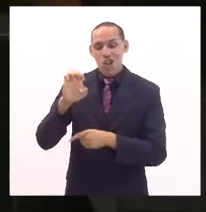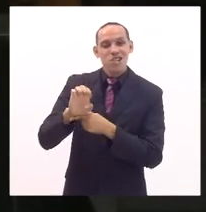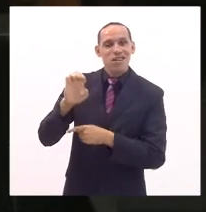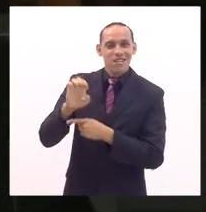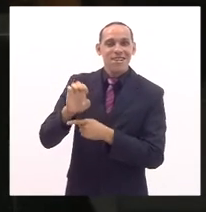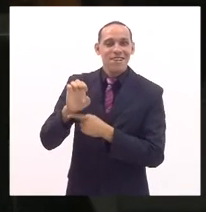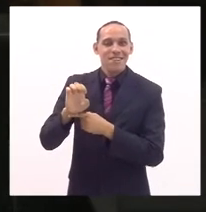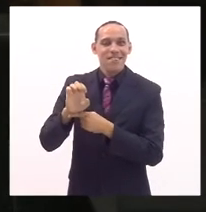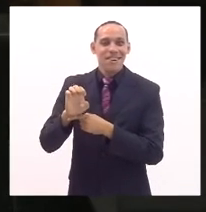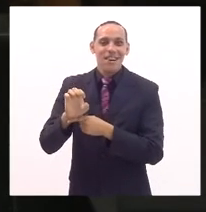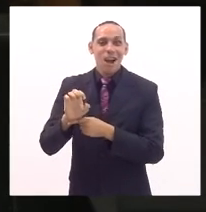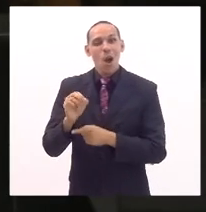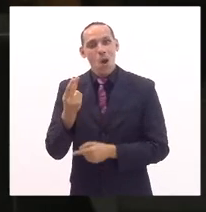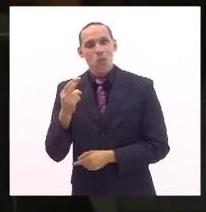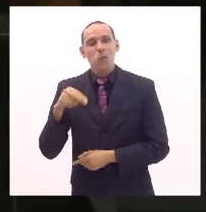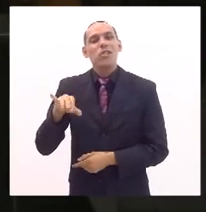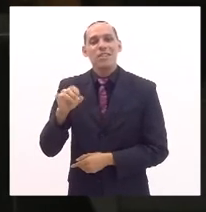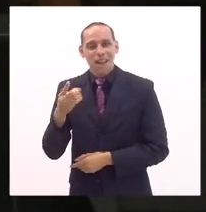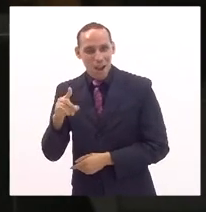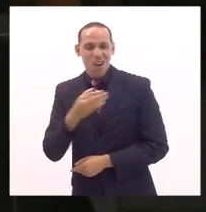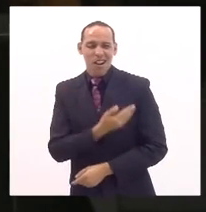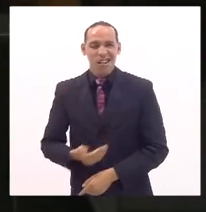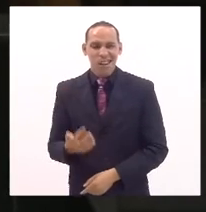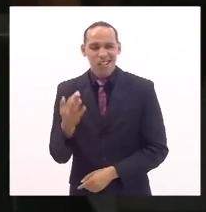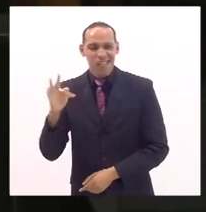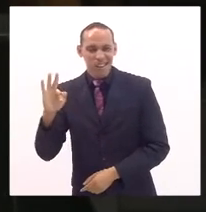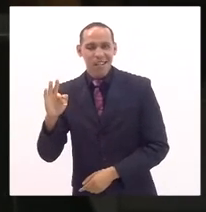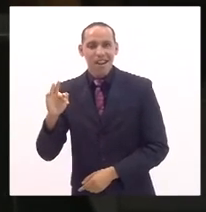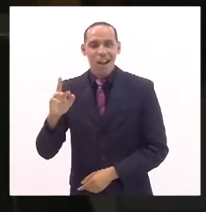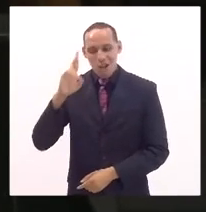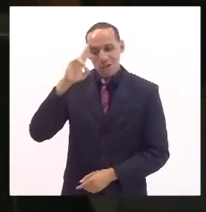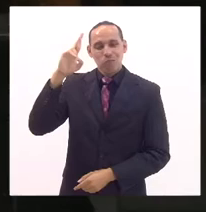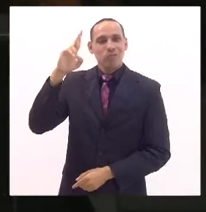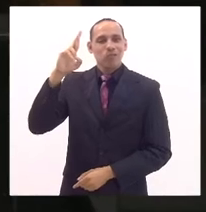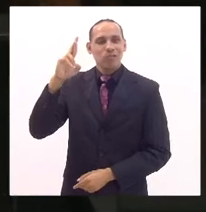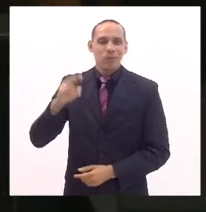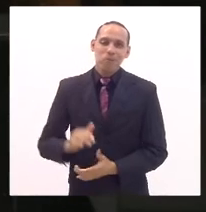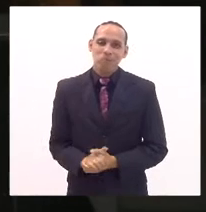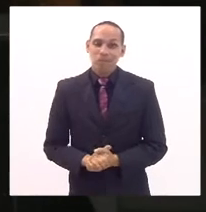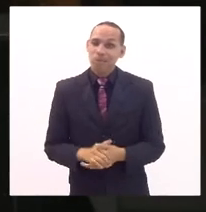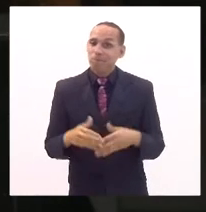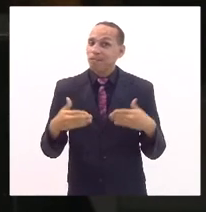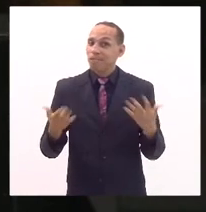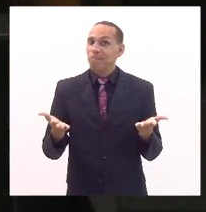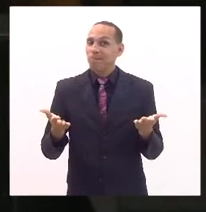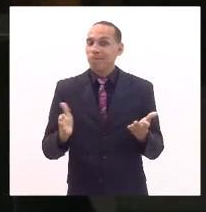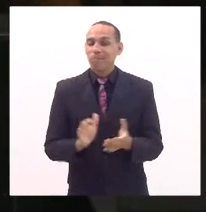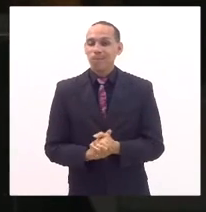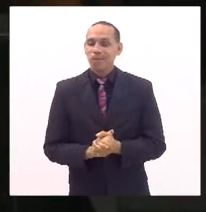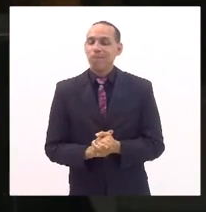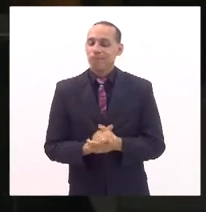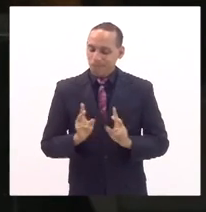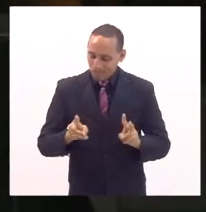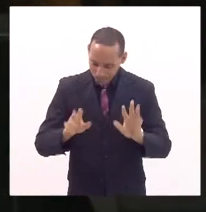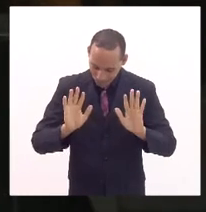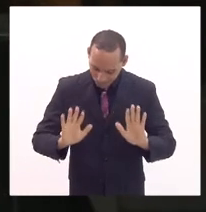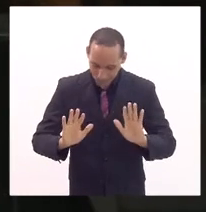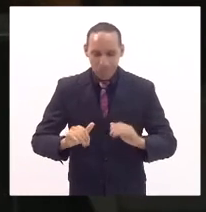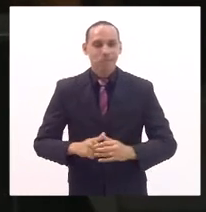estado neste caso específico a união dito isso mas continuemos